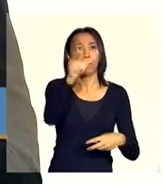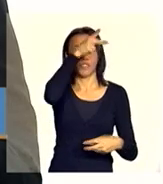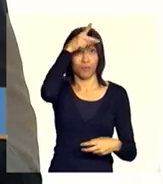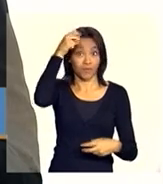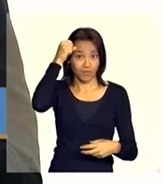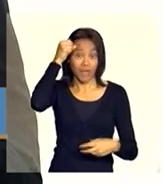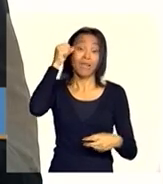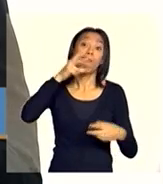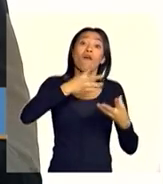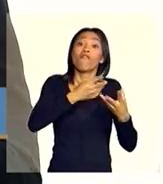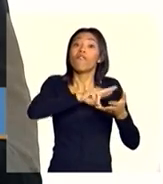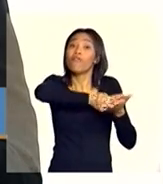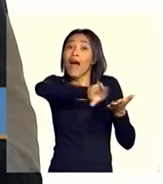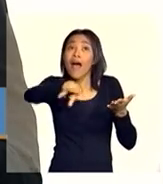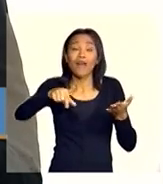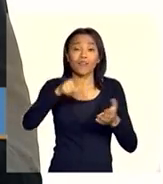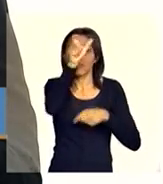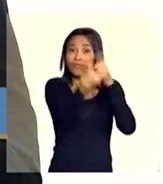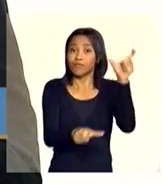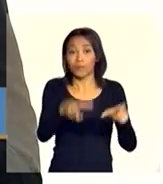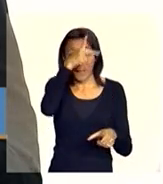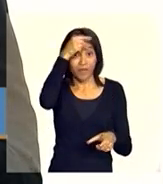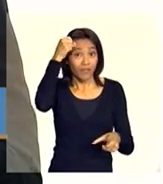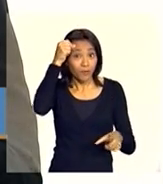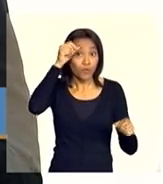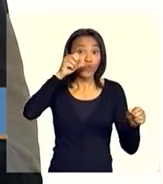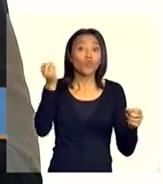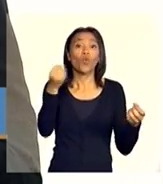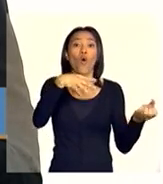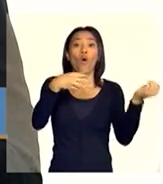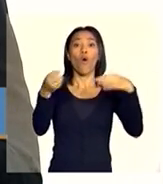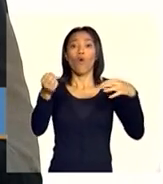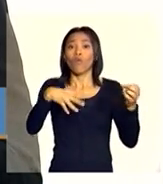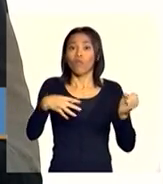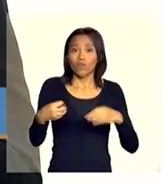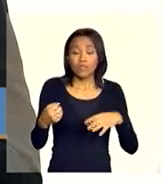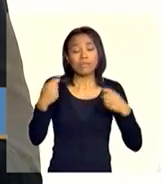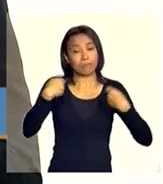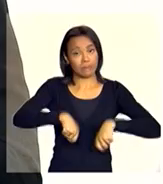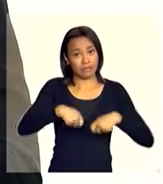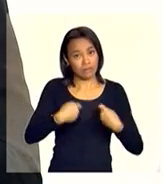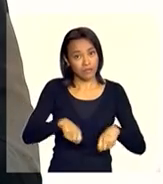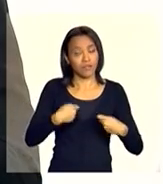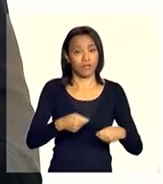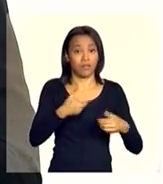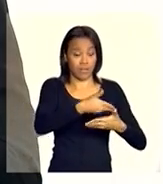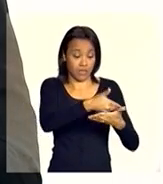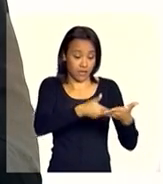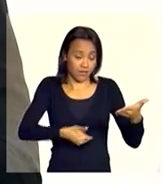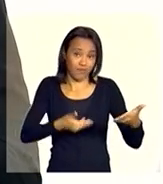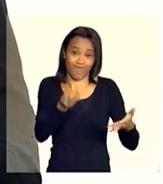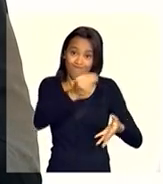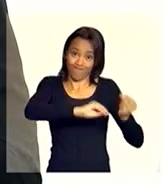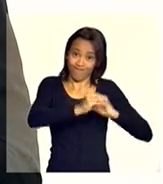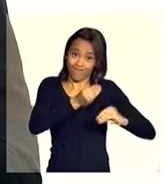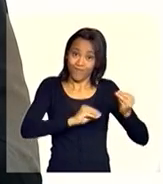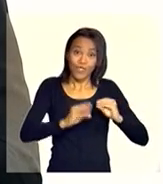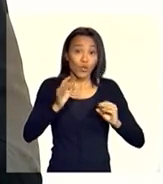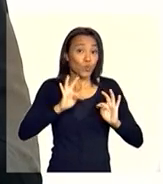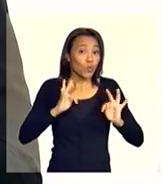muitos gestores que e renovados na gestão e é necessário o cadastro e a atualização deles no CAD